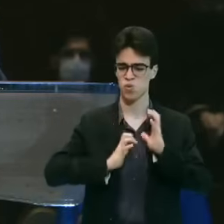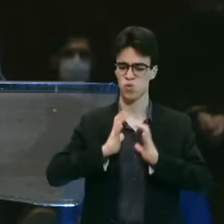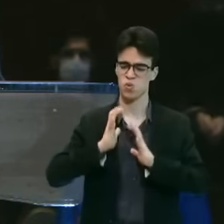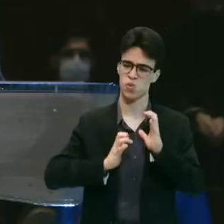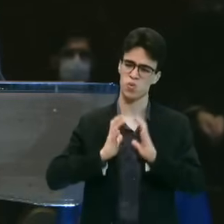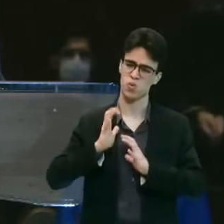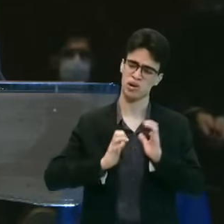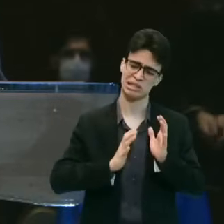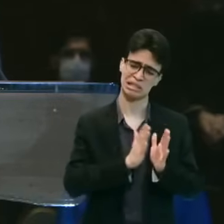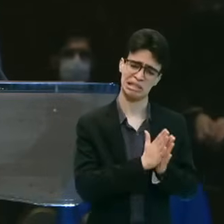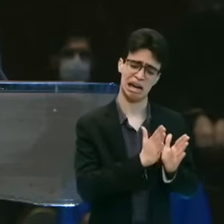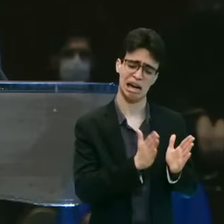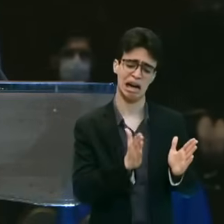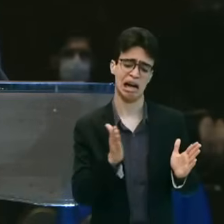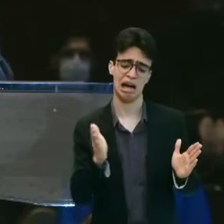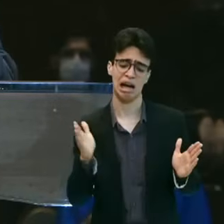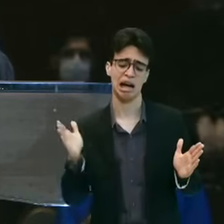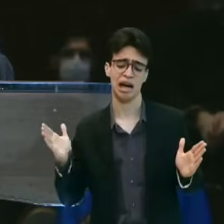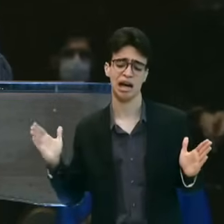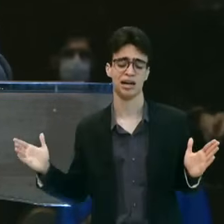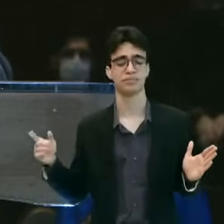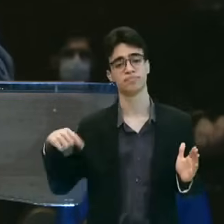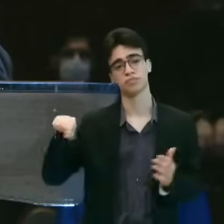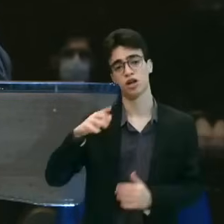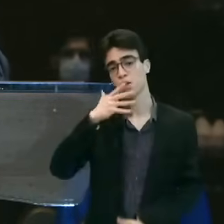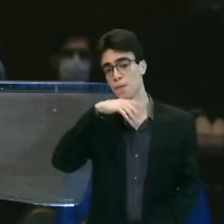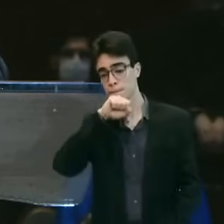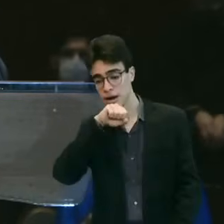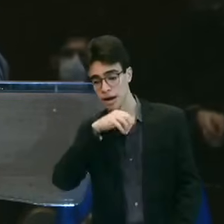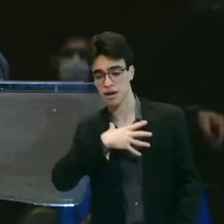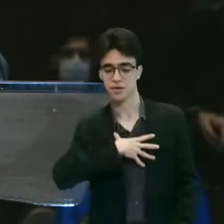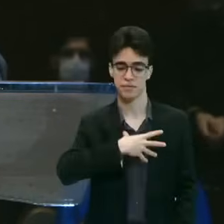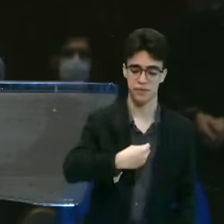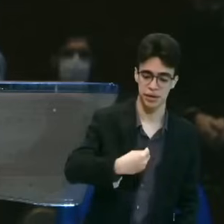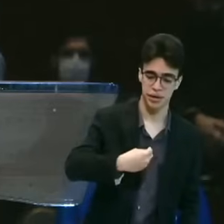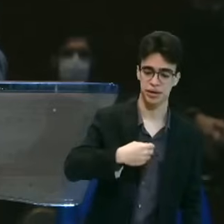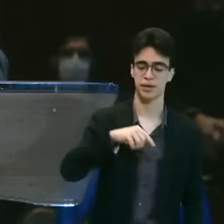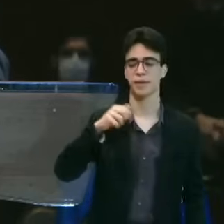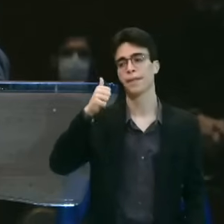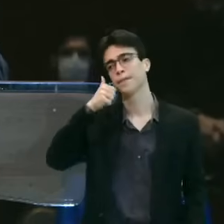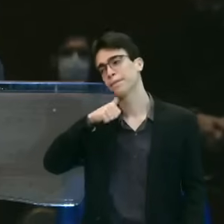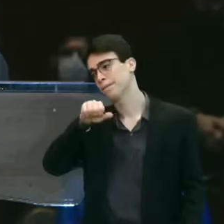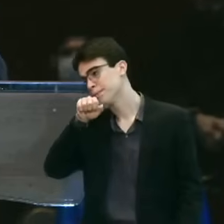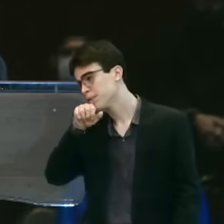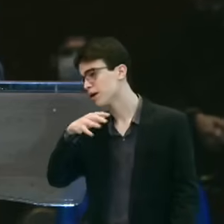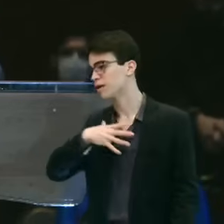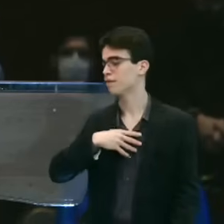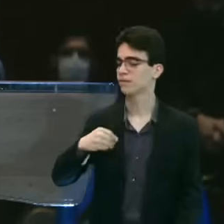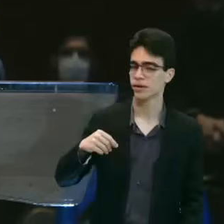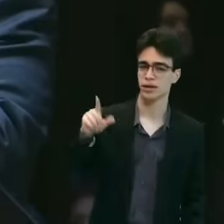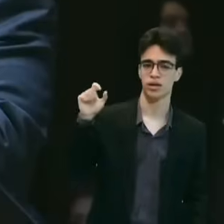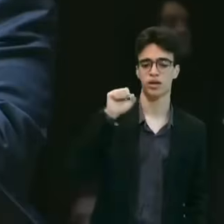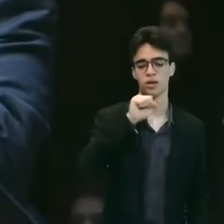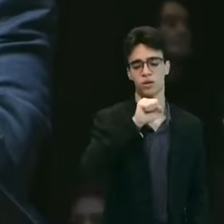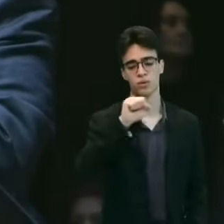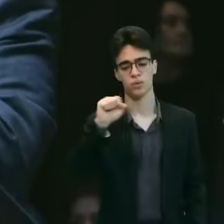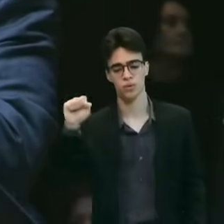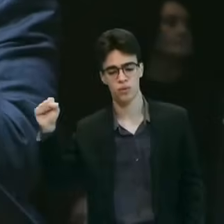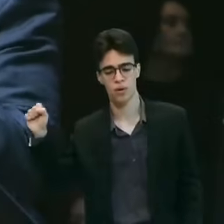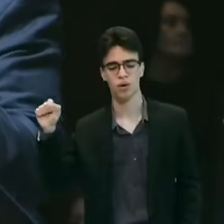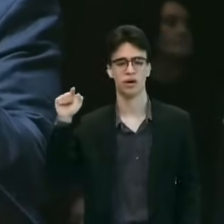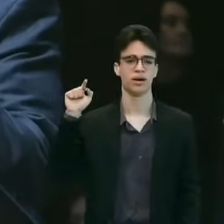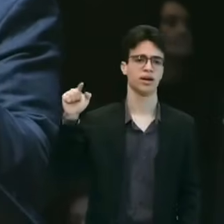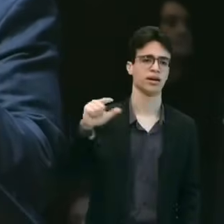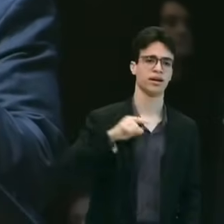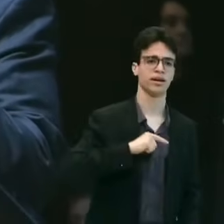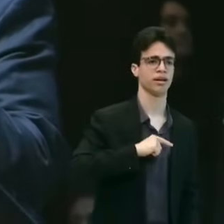de famílias, entre pai e filho, mãe, filha, sogros, e